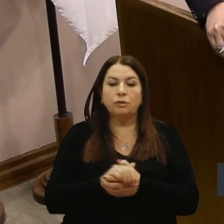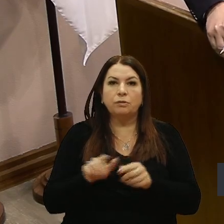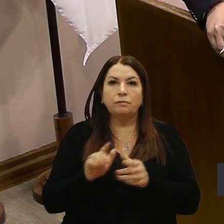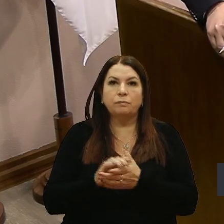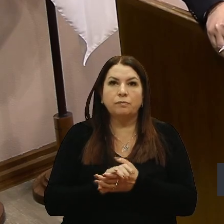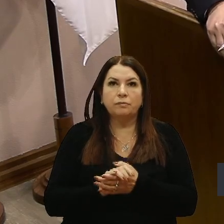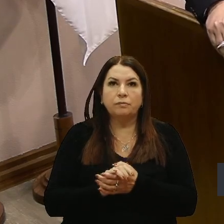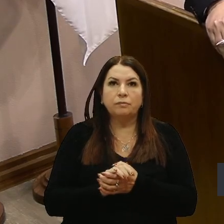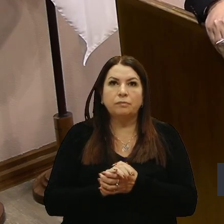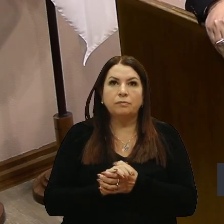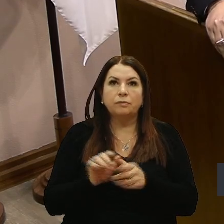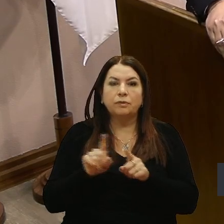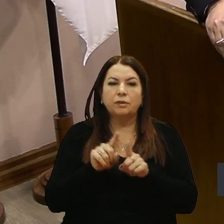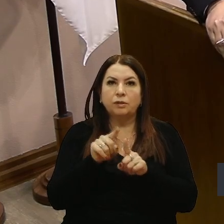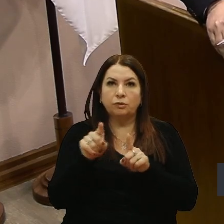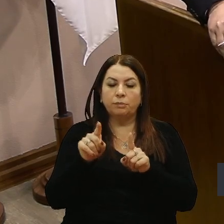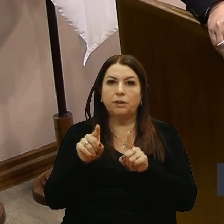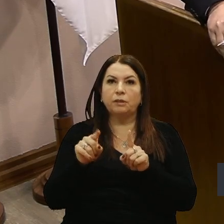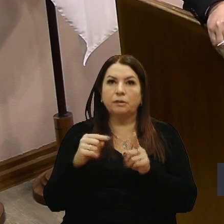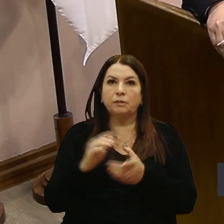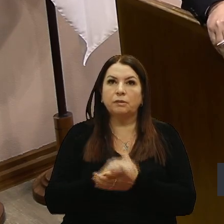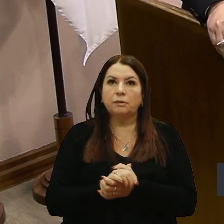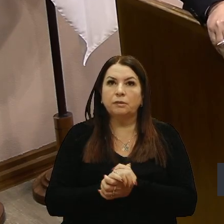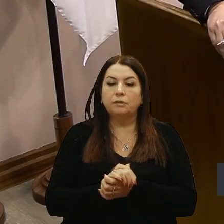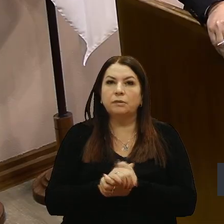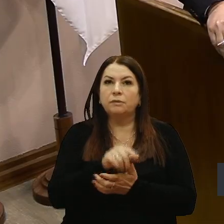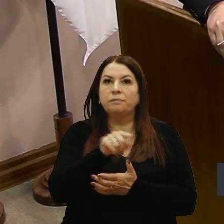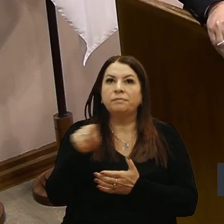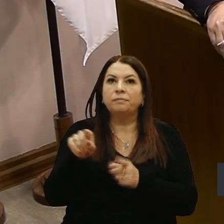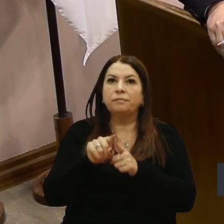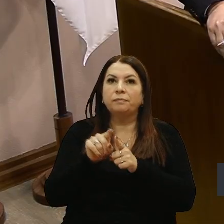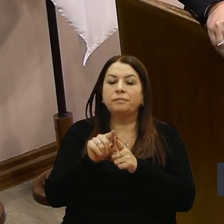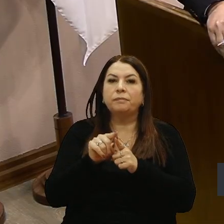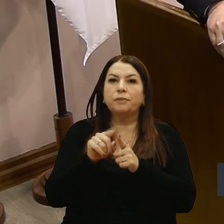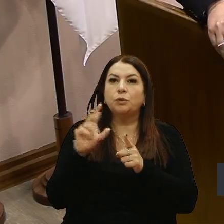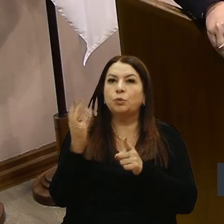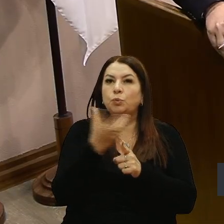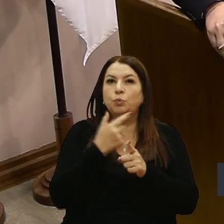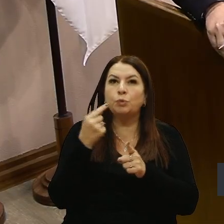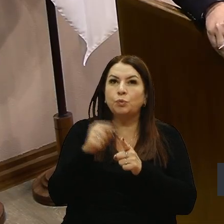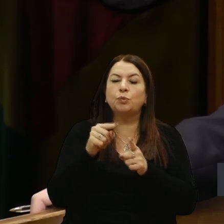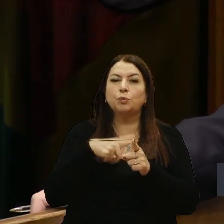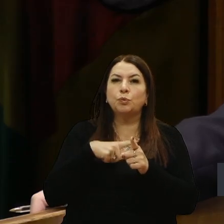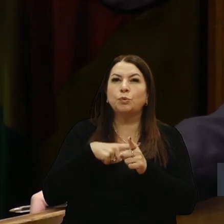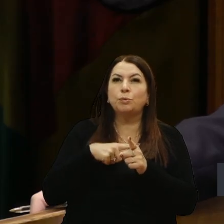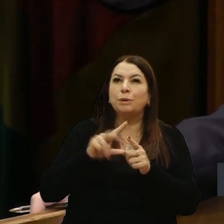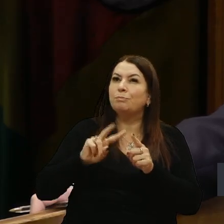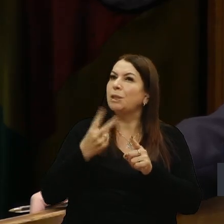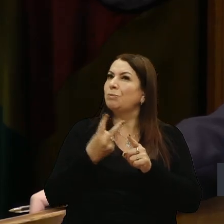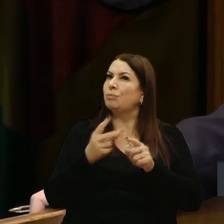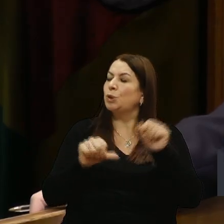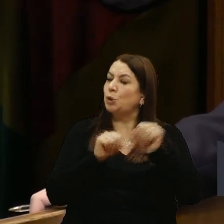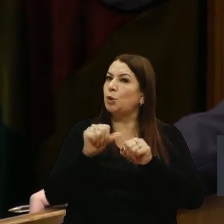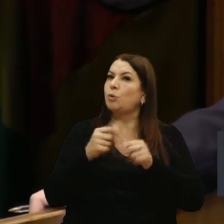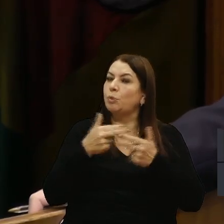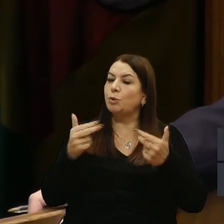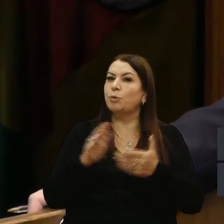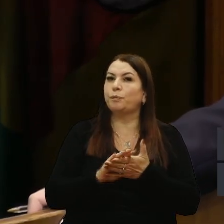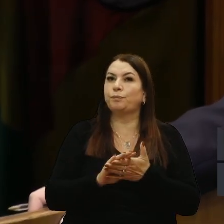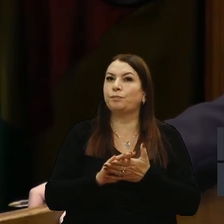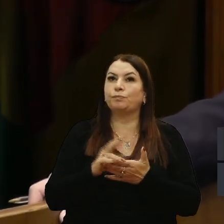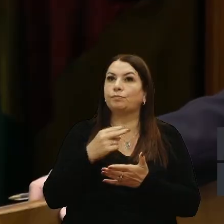É aquilo, a gente pode ter várias divergências de opiniões e tudo, mas a gente converge numa coisa que nós